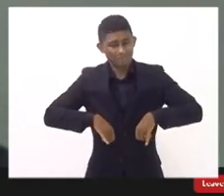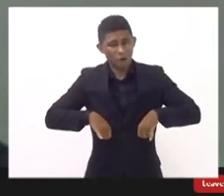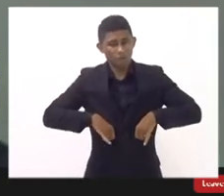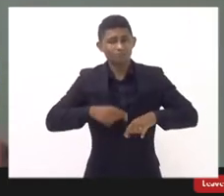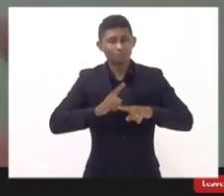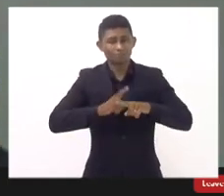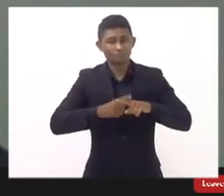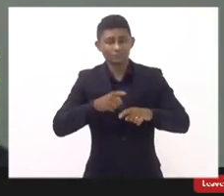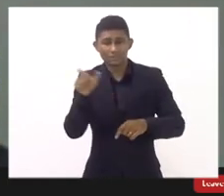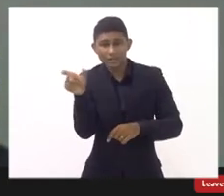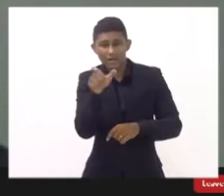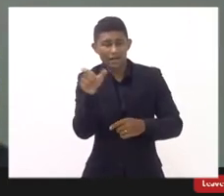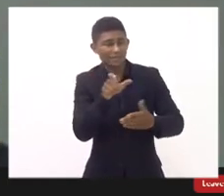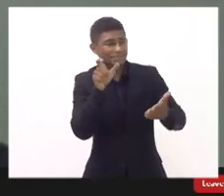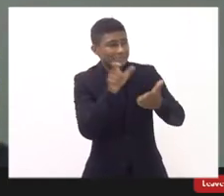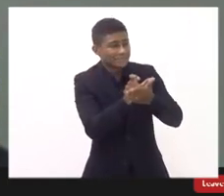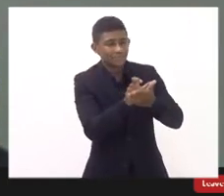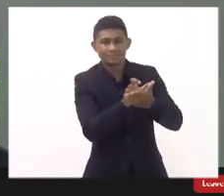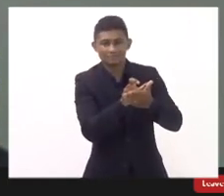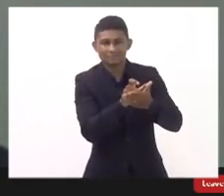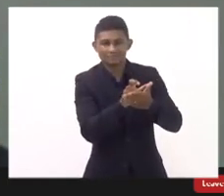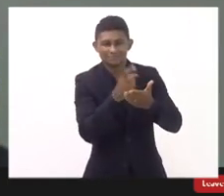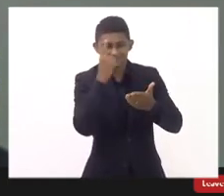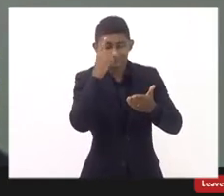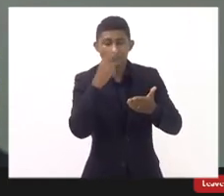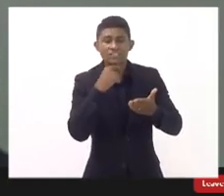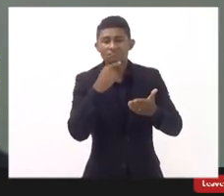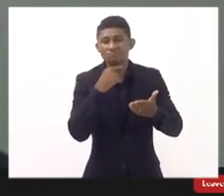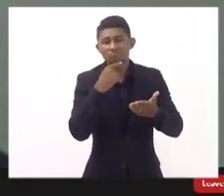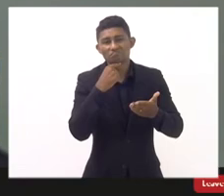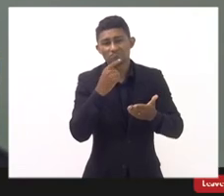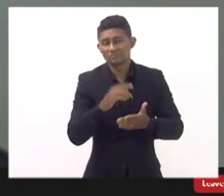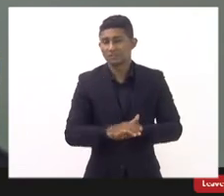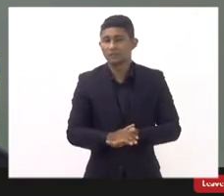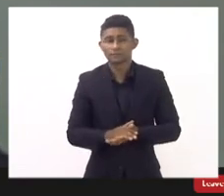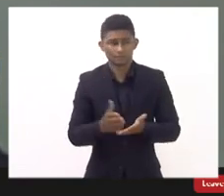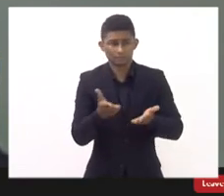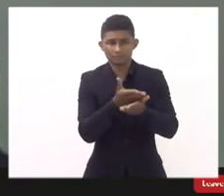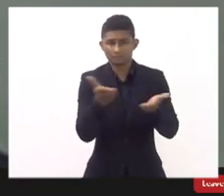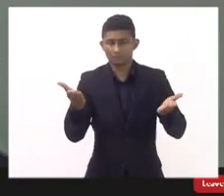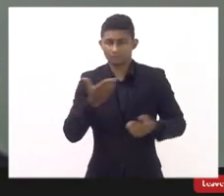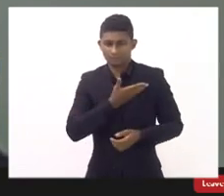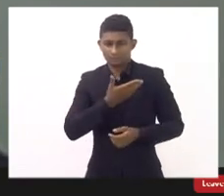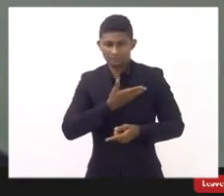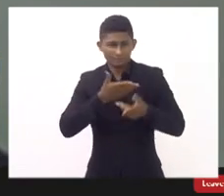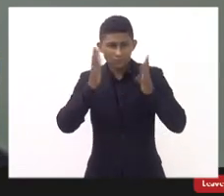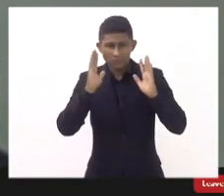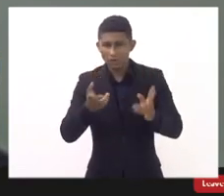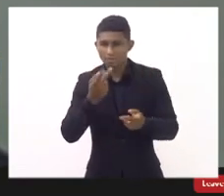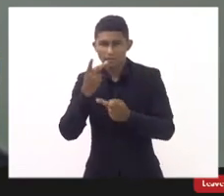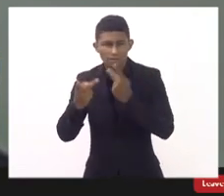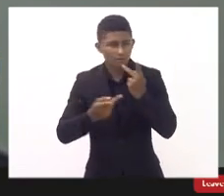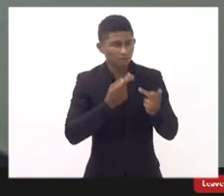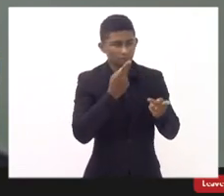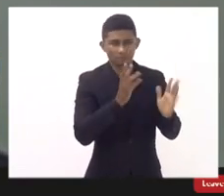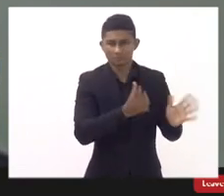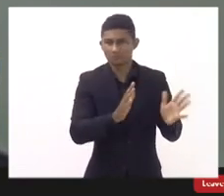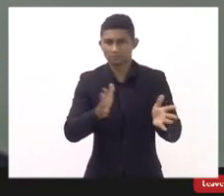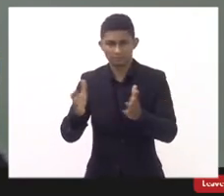de todas essas lutas que estão ocorrendo, e aqui os colegas muito bem colocaram, né,